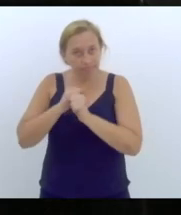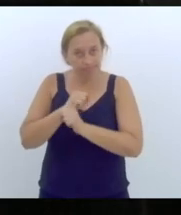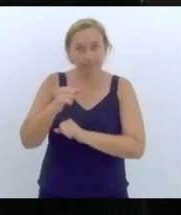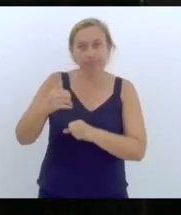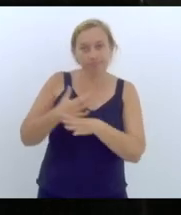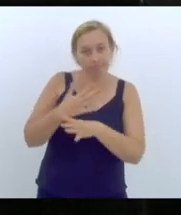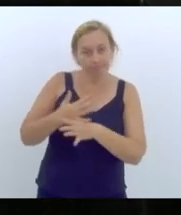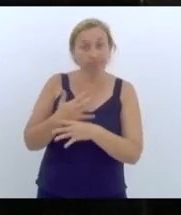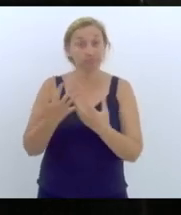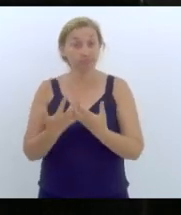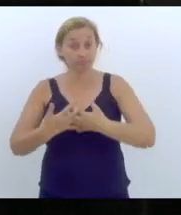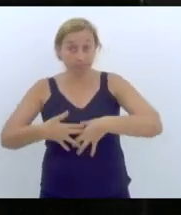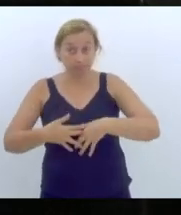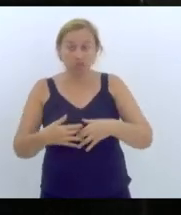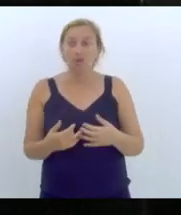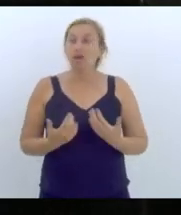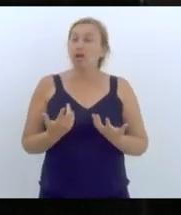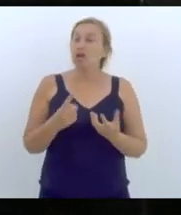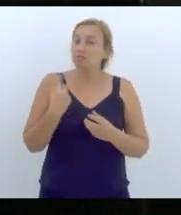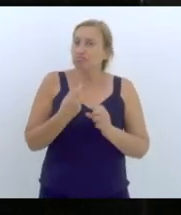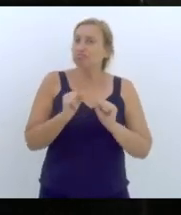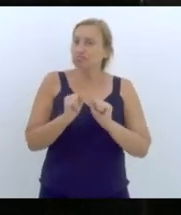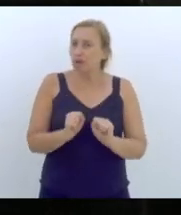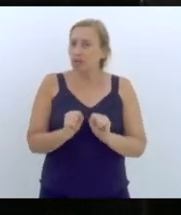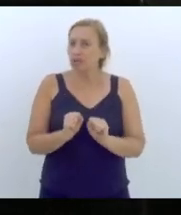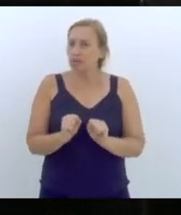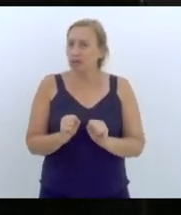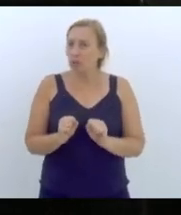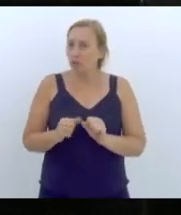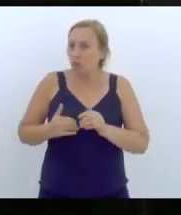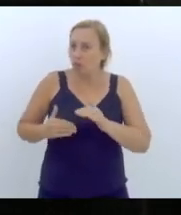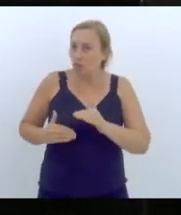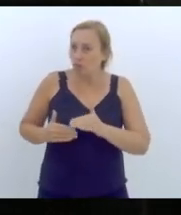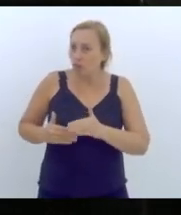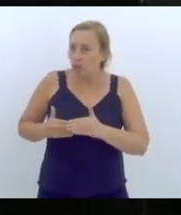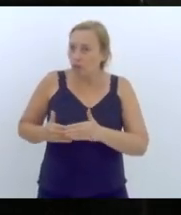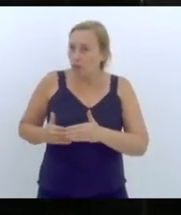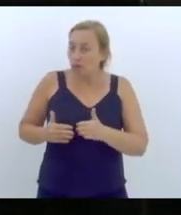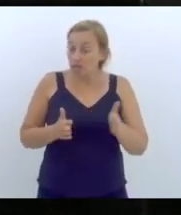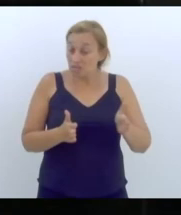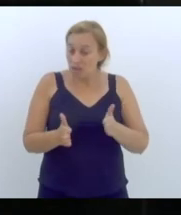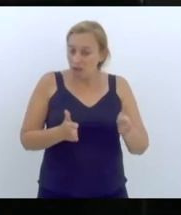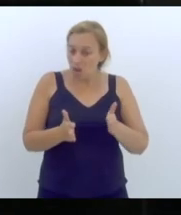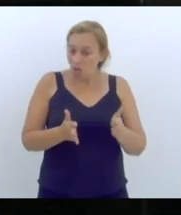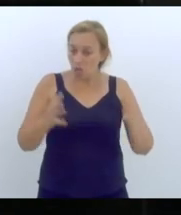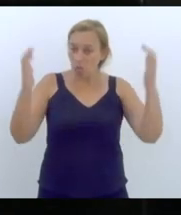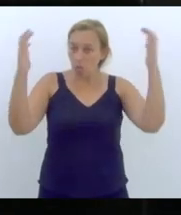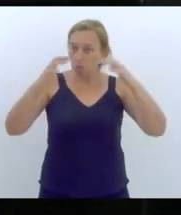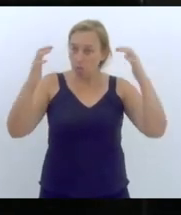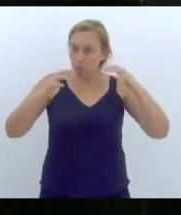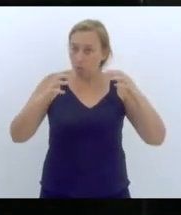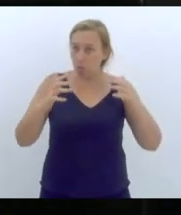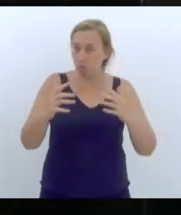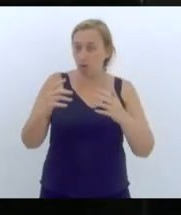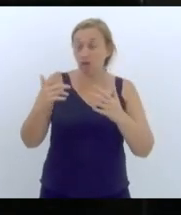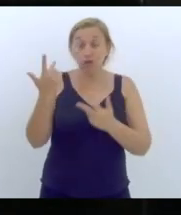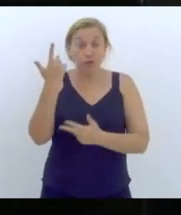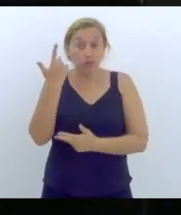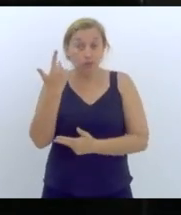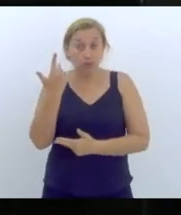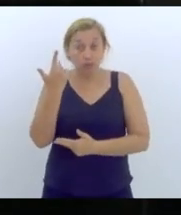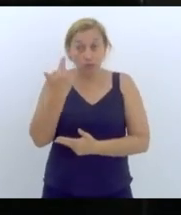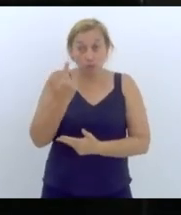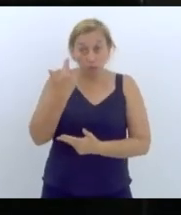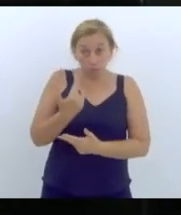cidade de Petrópolis, é que a gente possa, ultrapassado esse período de chuva, que tradicionalmente finda